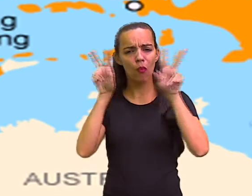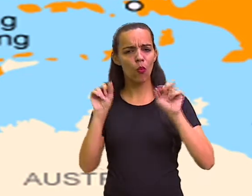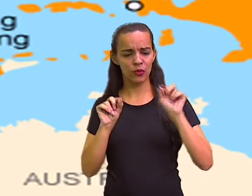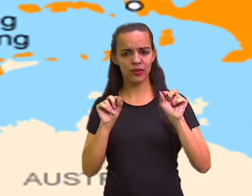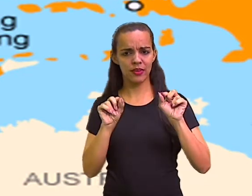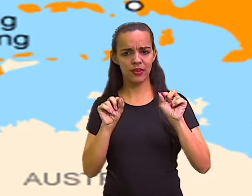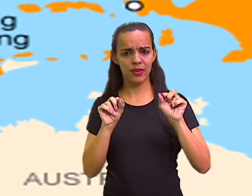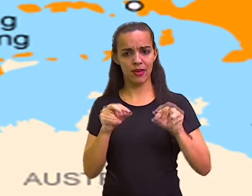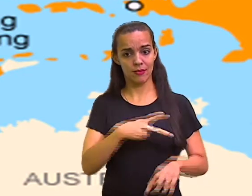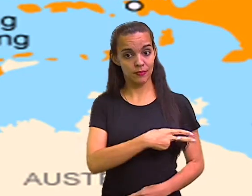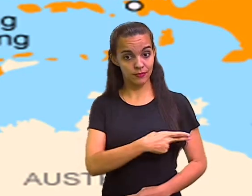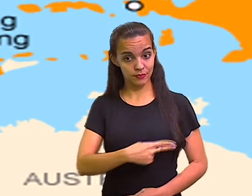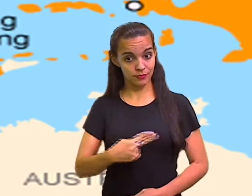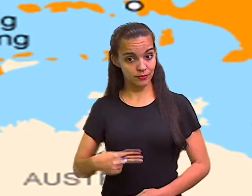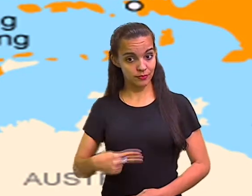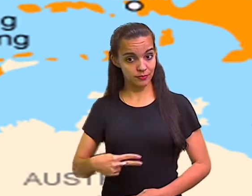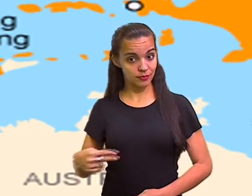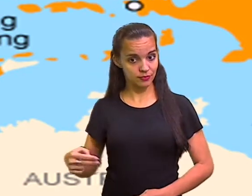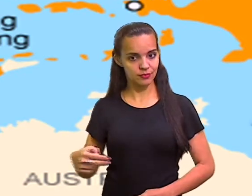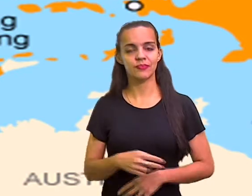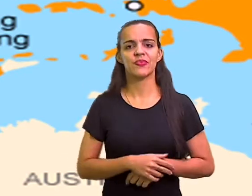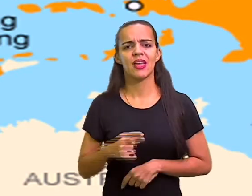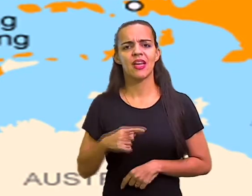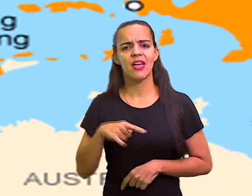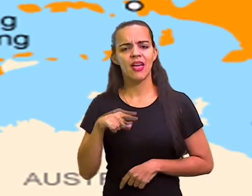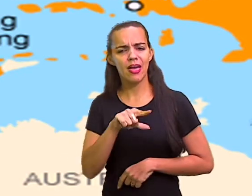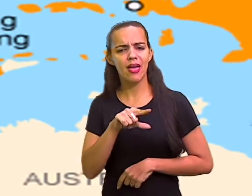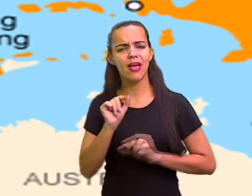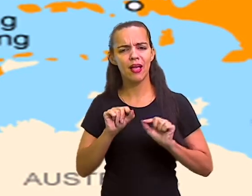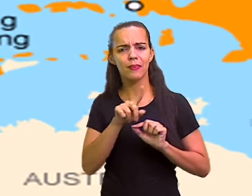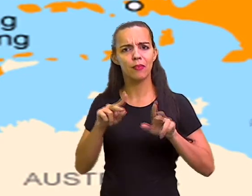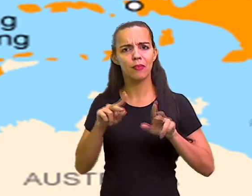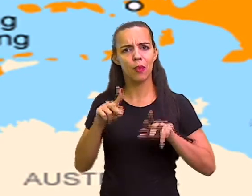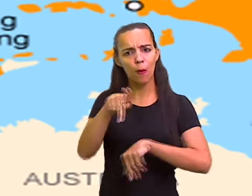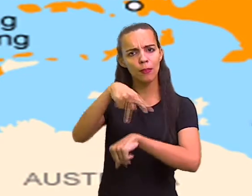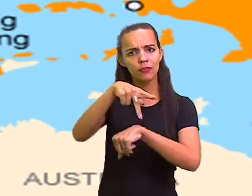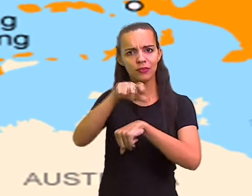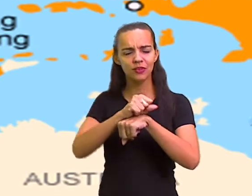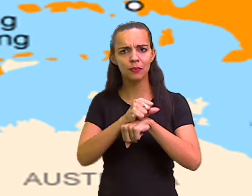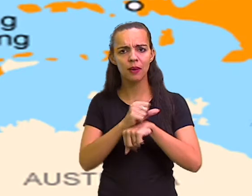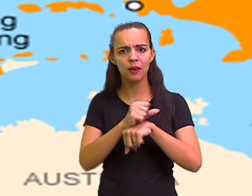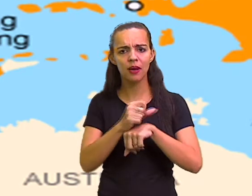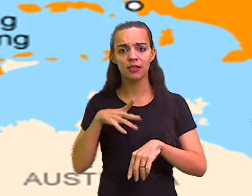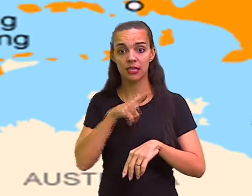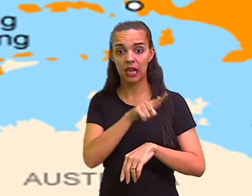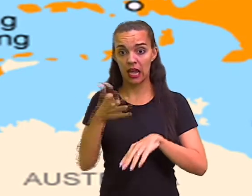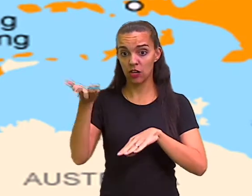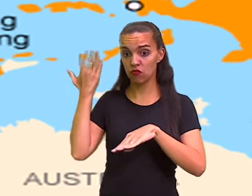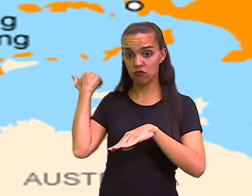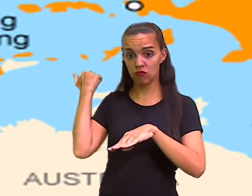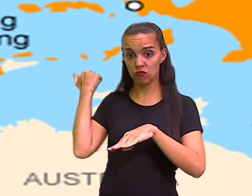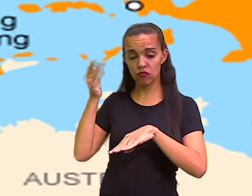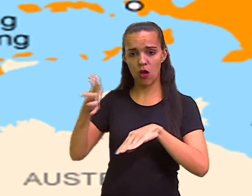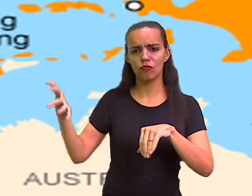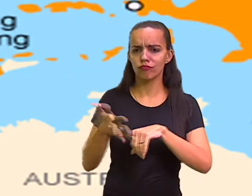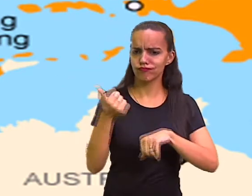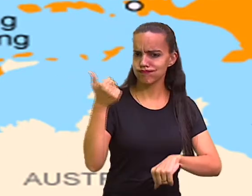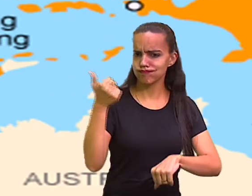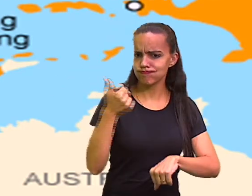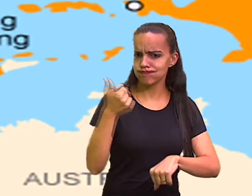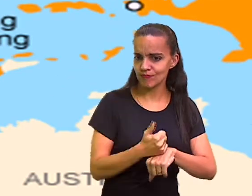Indonésia, de ex-colonizada a colonizadora. Então, uma hora ela